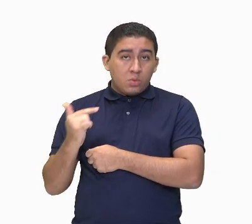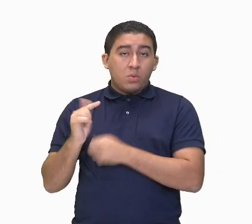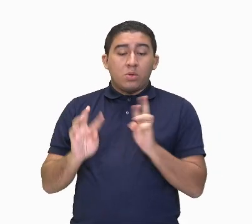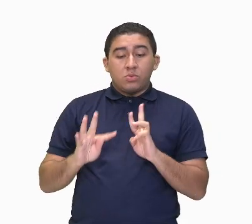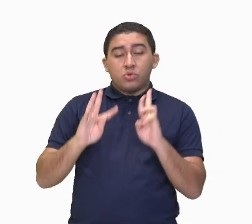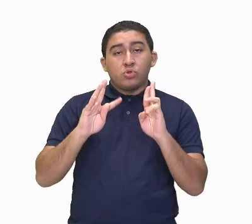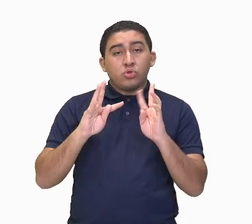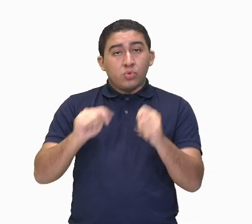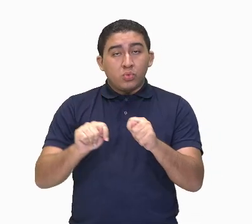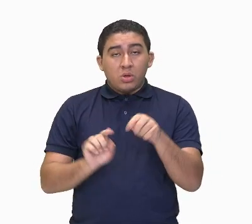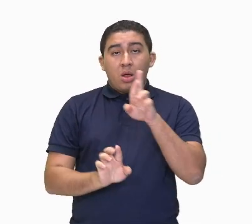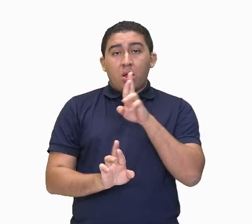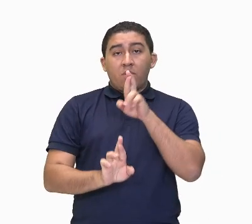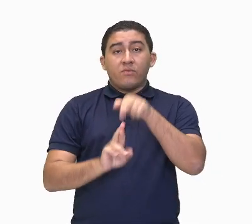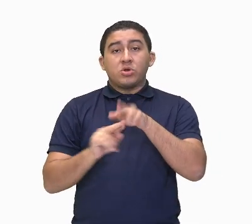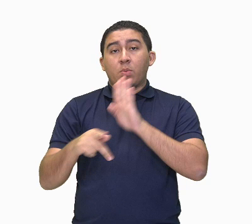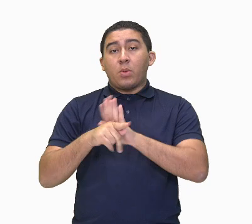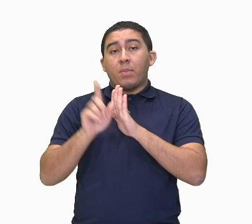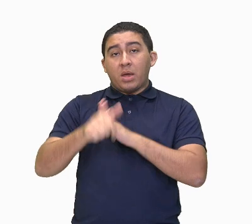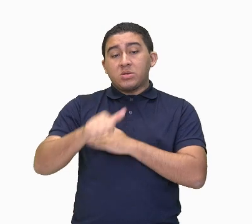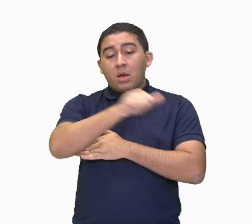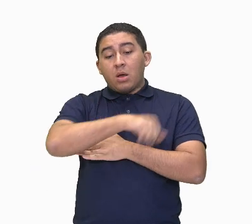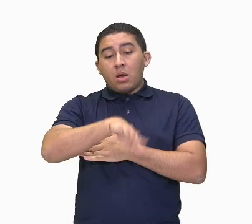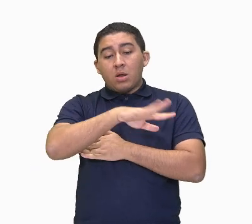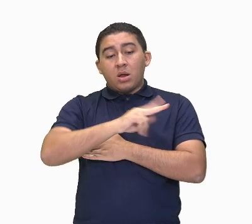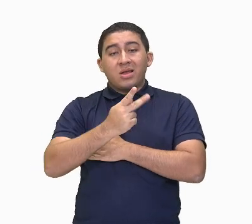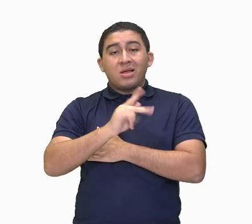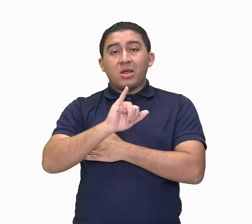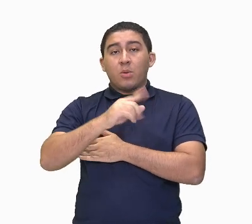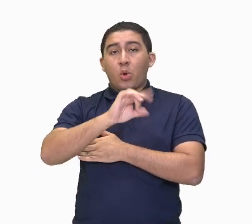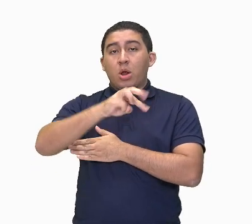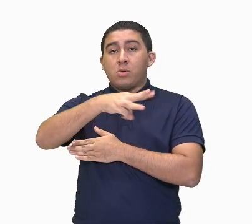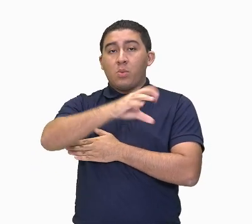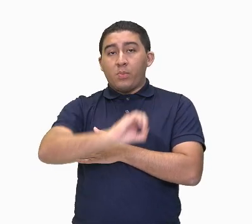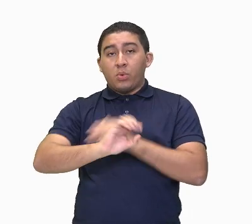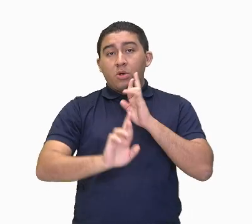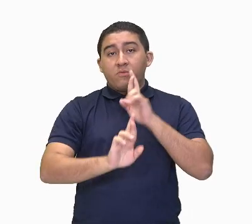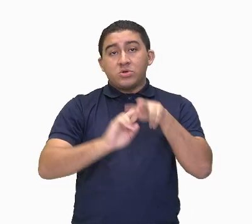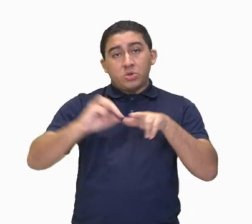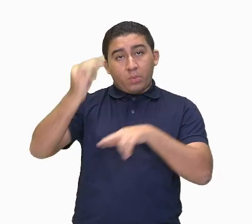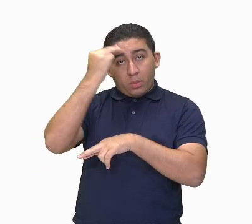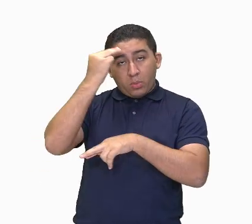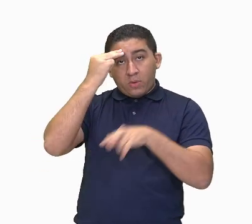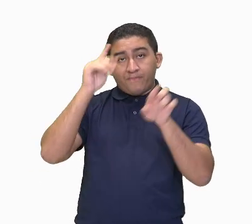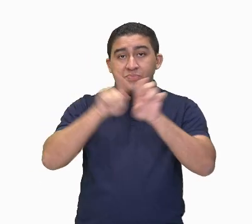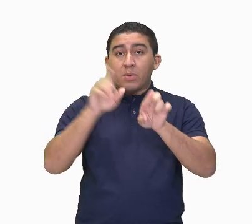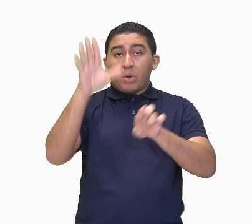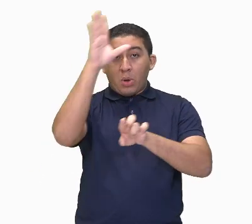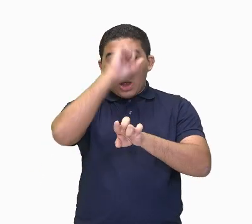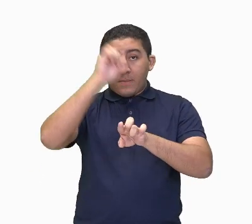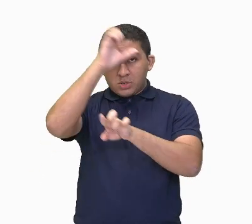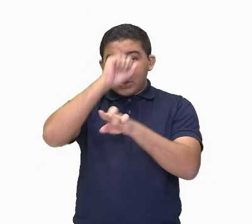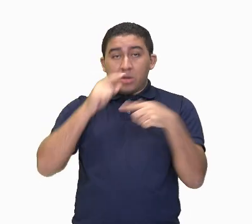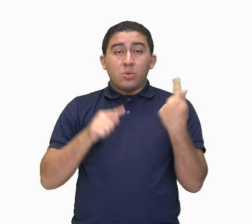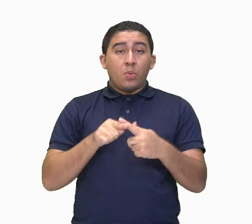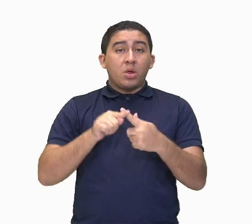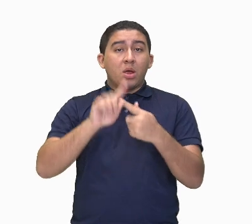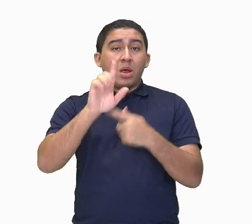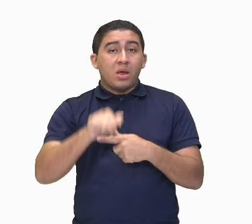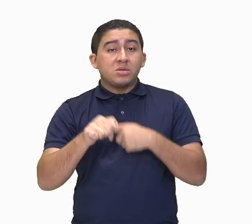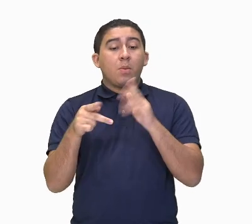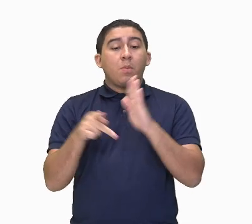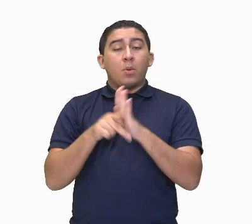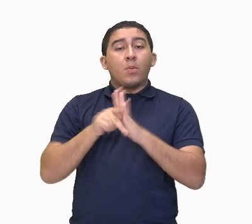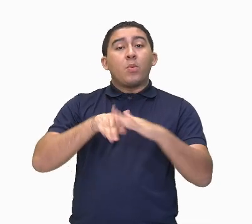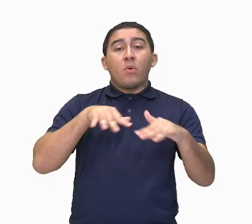ali com essa área do hipocampo, né? Ligada à memória e ao aprendizado, justamente por causa dessa